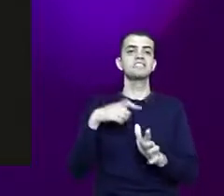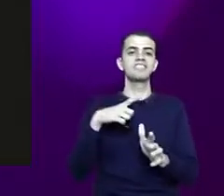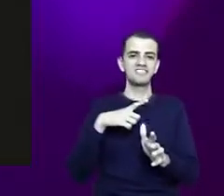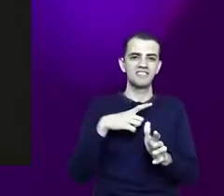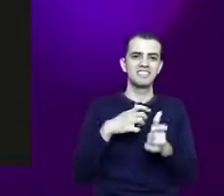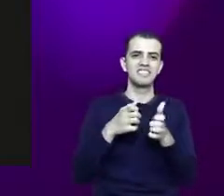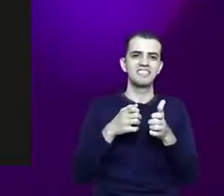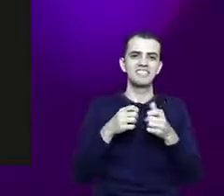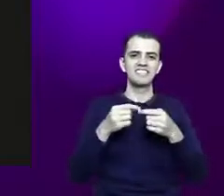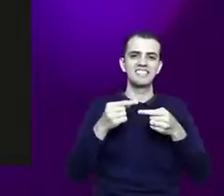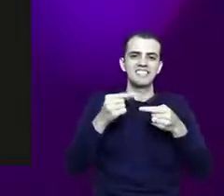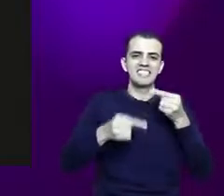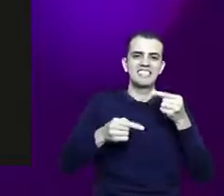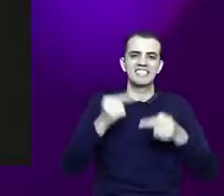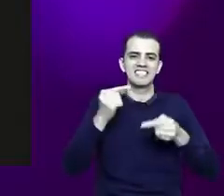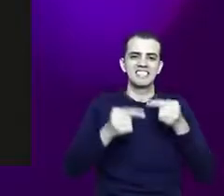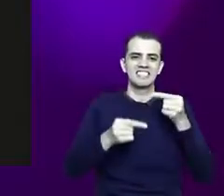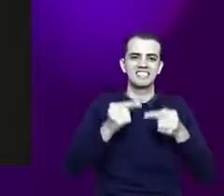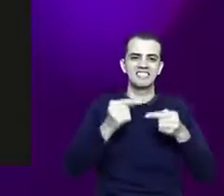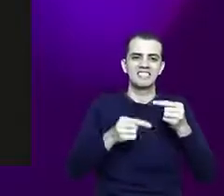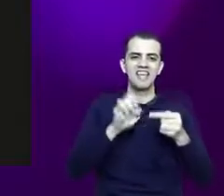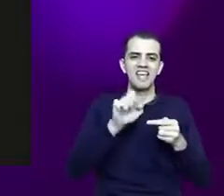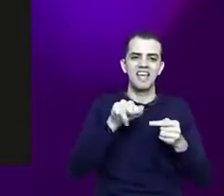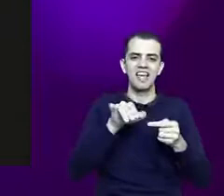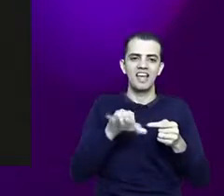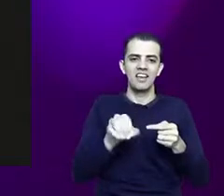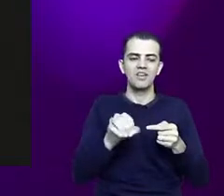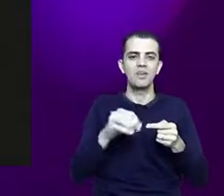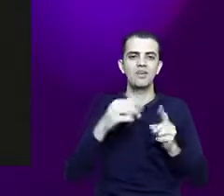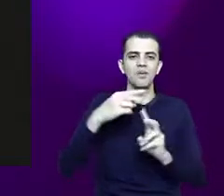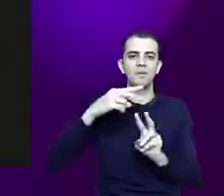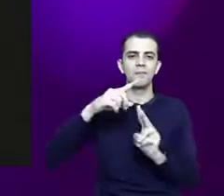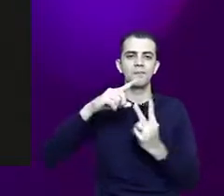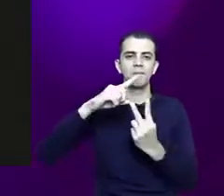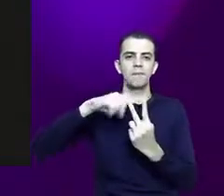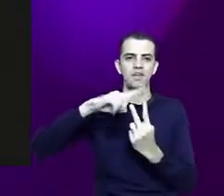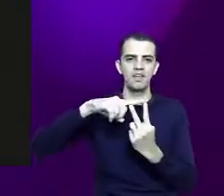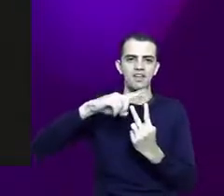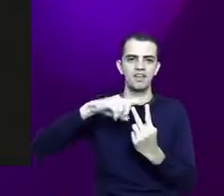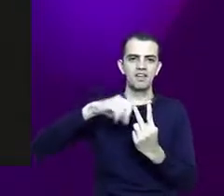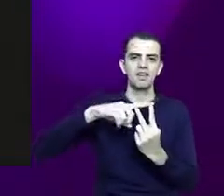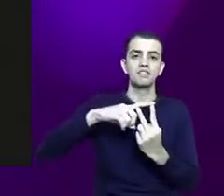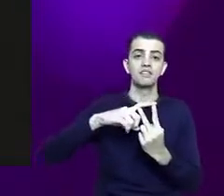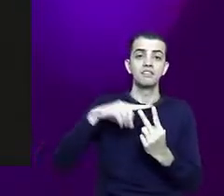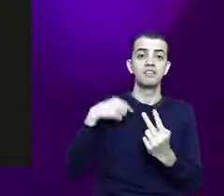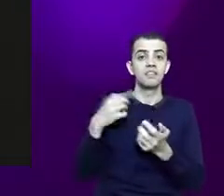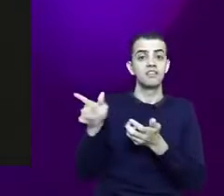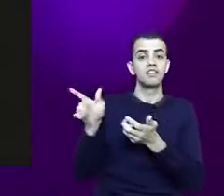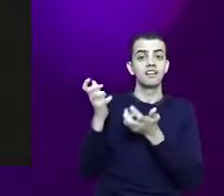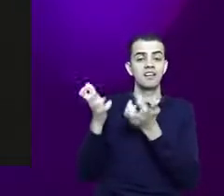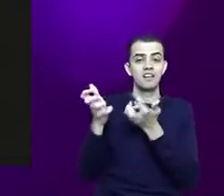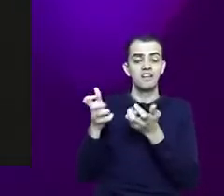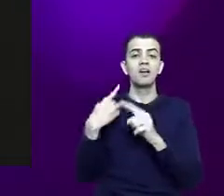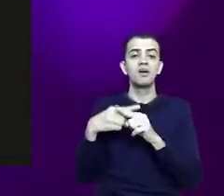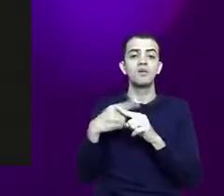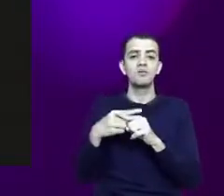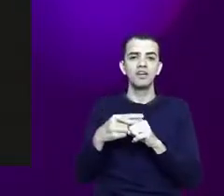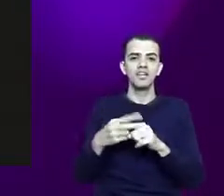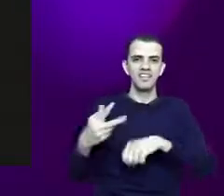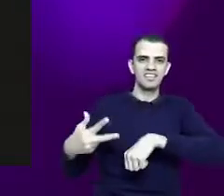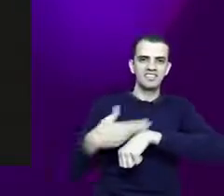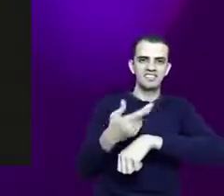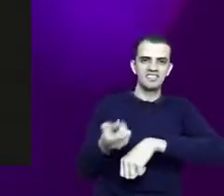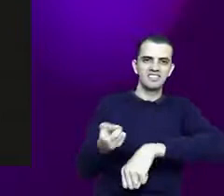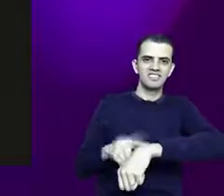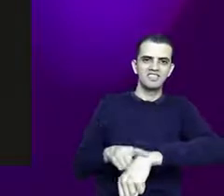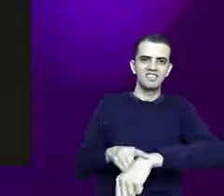atritozinho com o MVP. Ele queria, porque eu joguei durante a cirurgia,